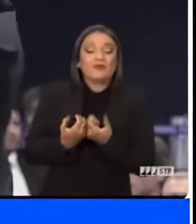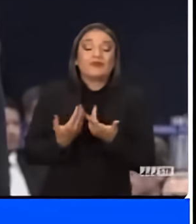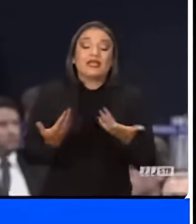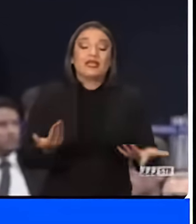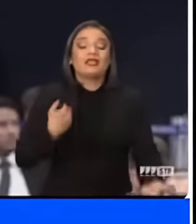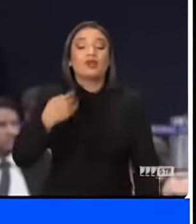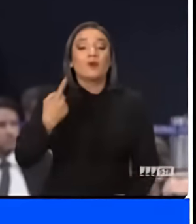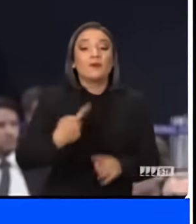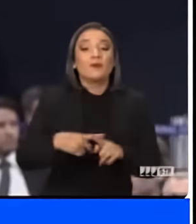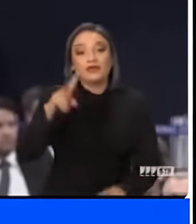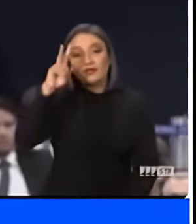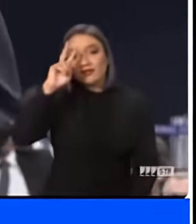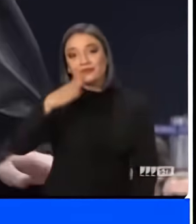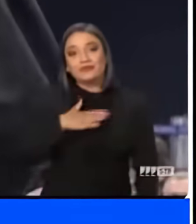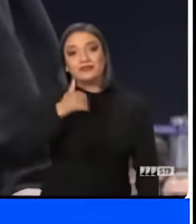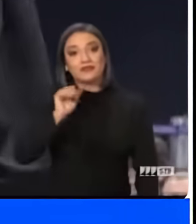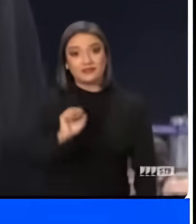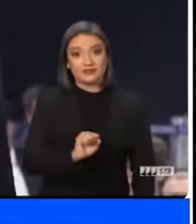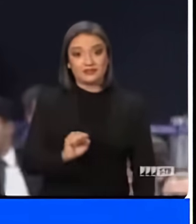lembrei da minha querida sogra?